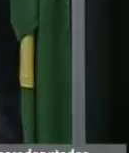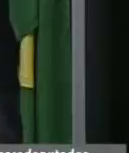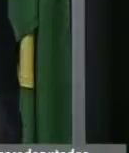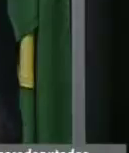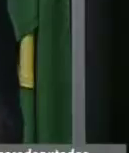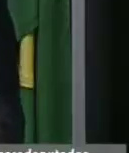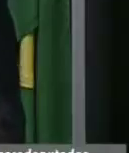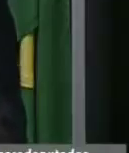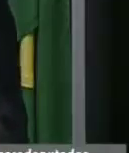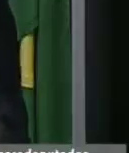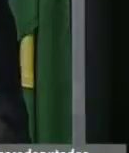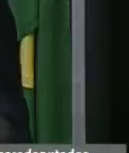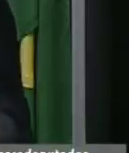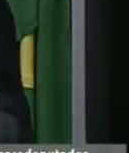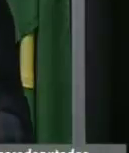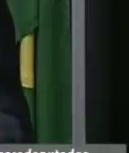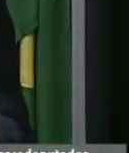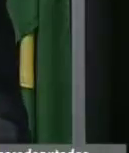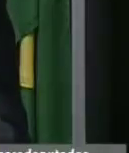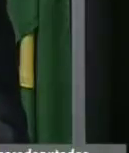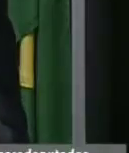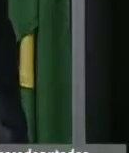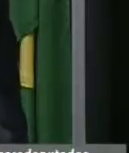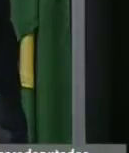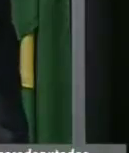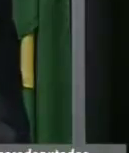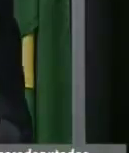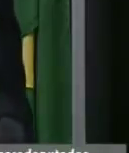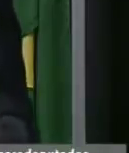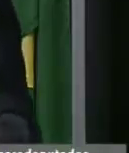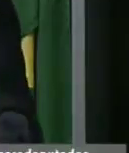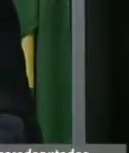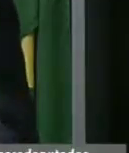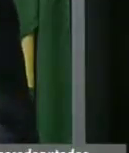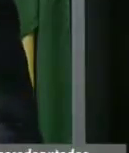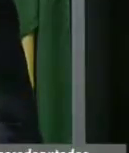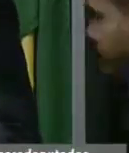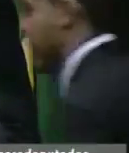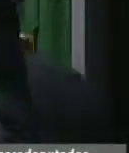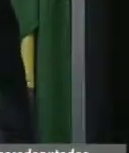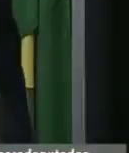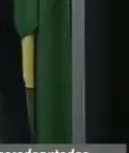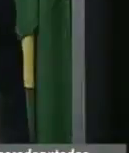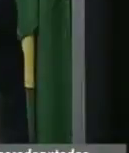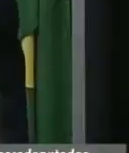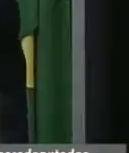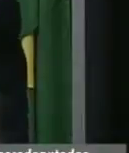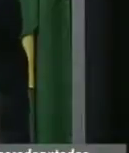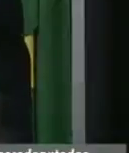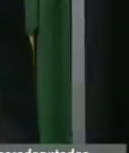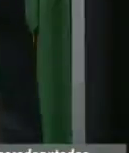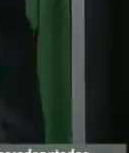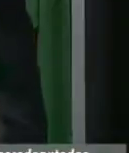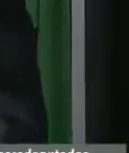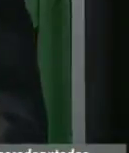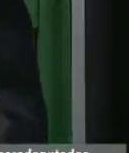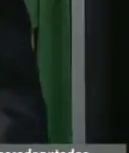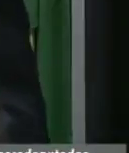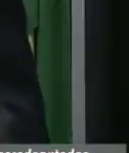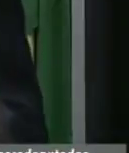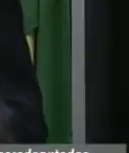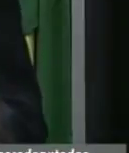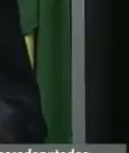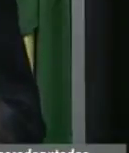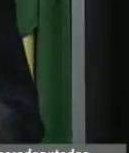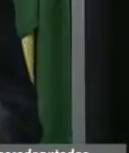Endividada, 60 milhões de pessoas em 70 milhões de famílias, praticamente temos um endividado em